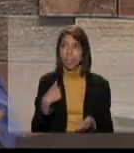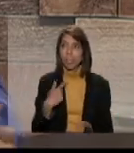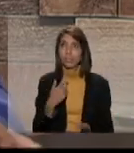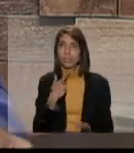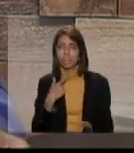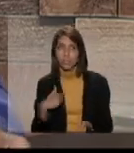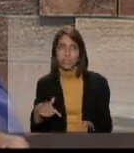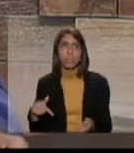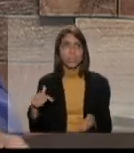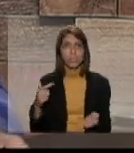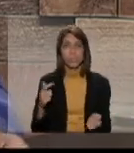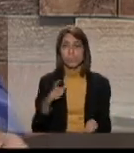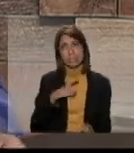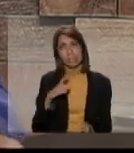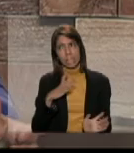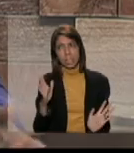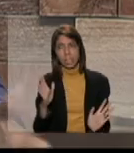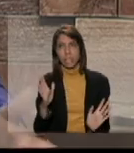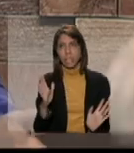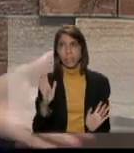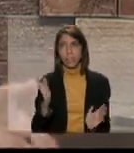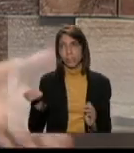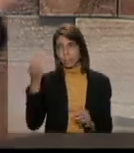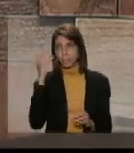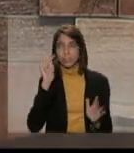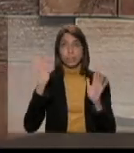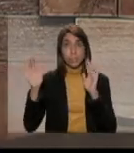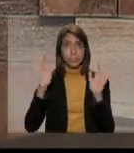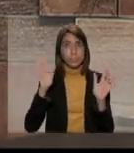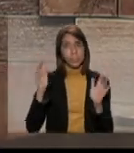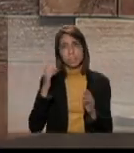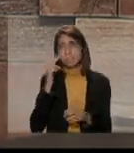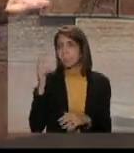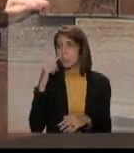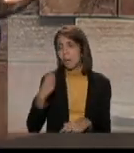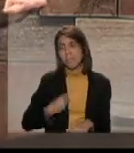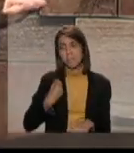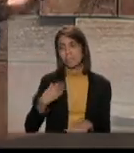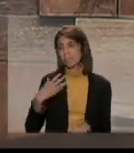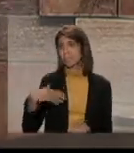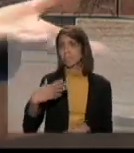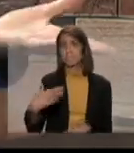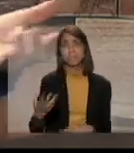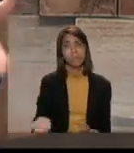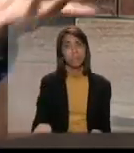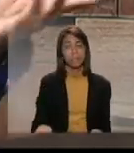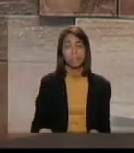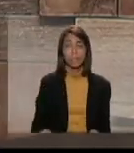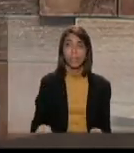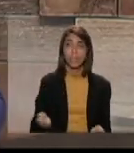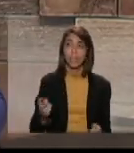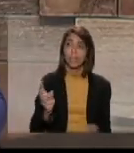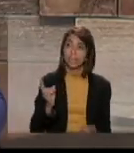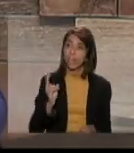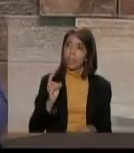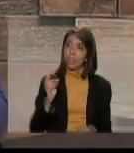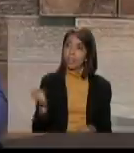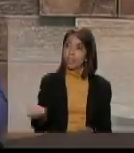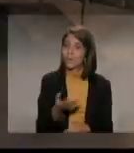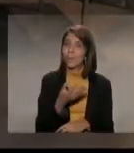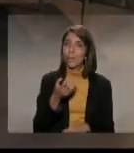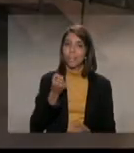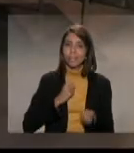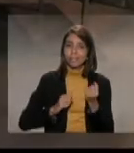movido pelo desejo desejo significa que você não tem senão não teria o desejo né assim maia vida é assim tem a